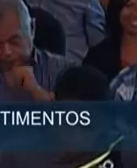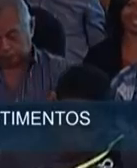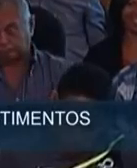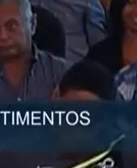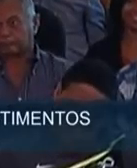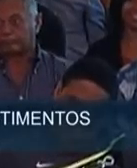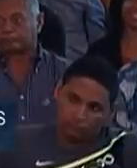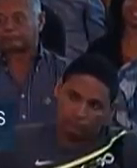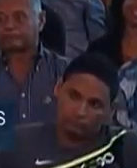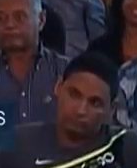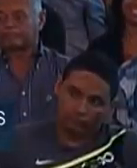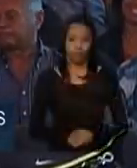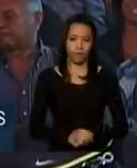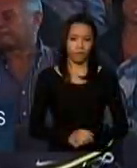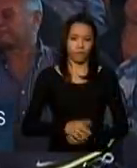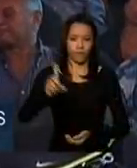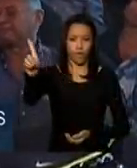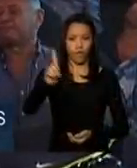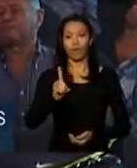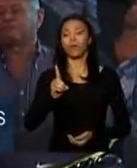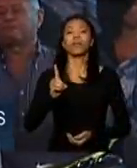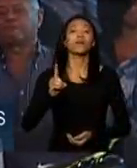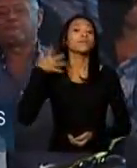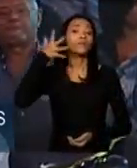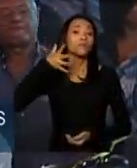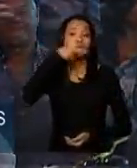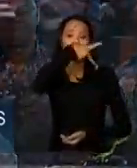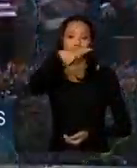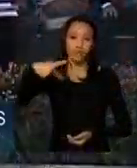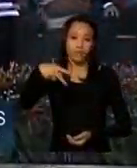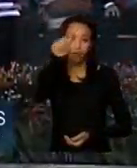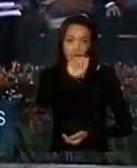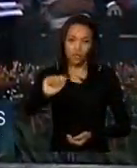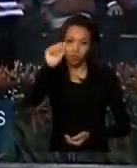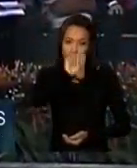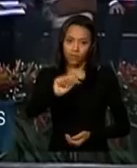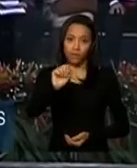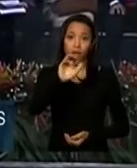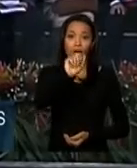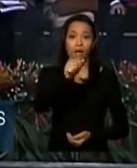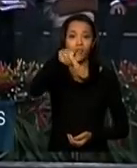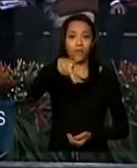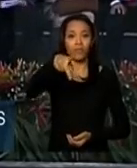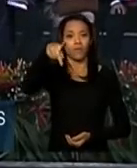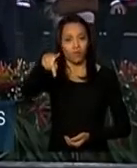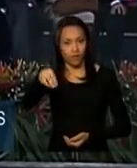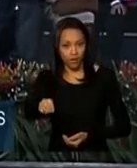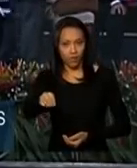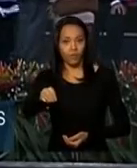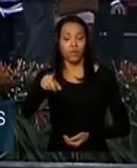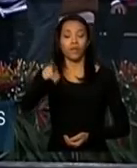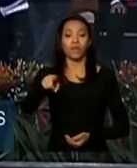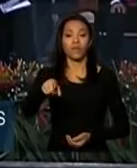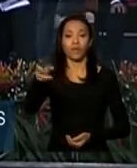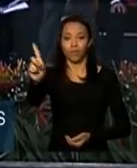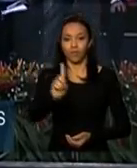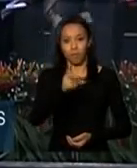Ouviremos a seguir o presidente da Associação Piauiense de Municípios, a PPM, prefeito Arinaldo